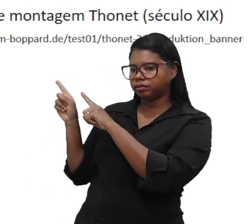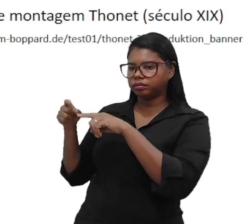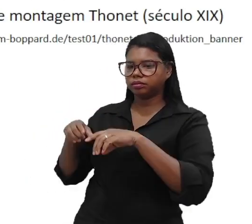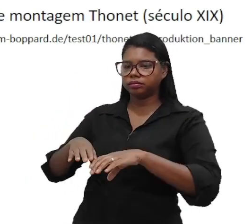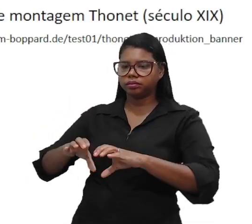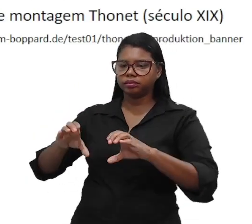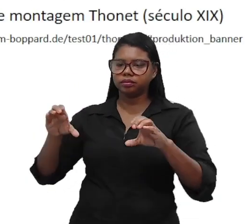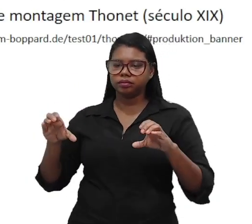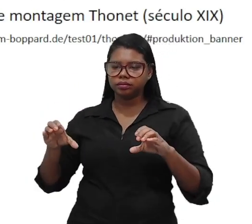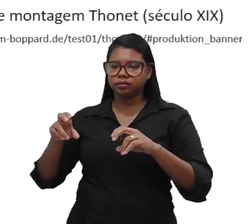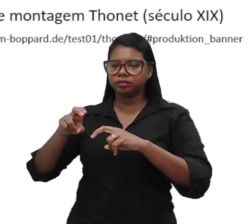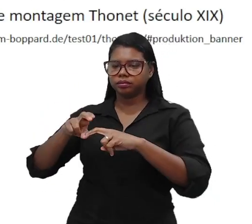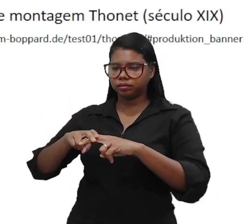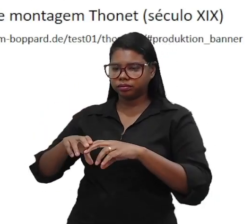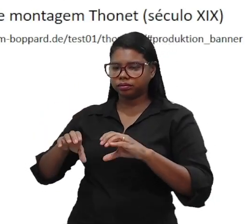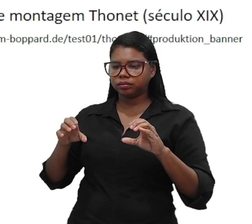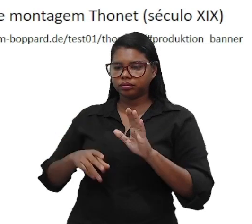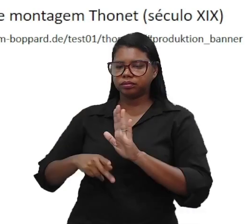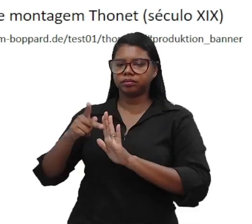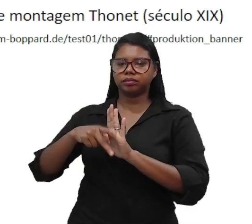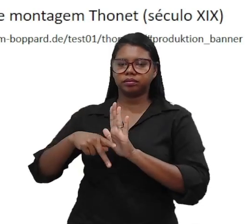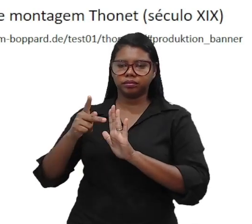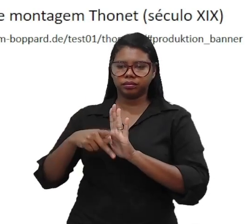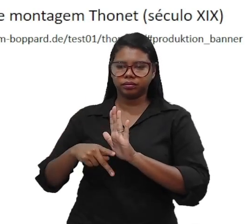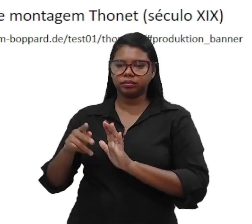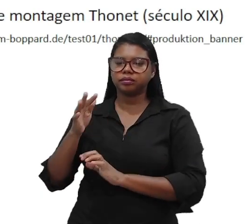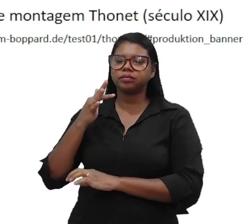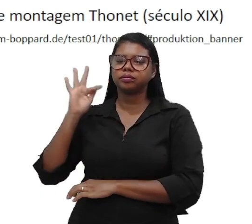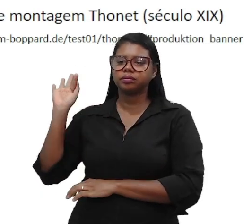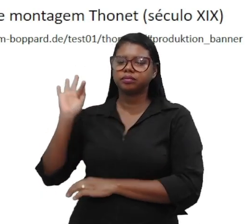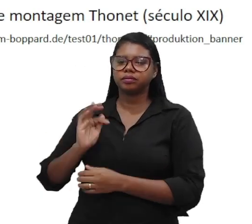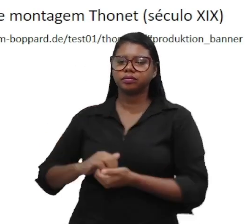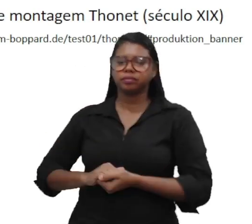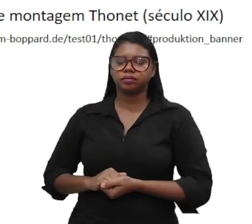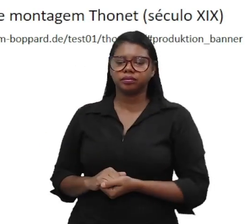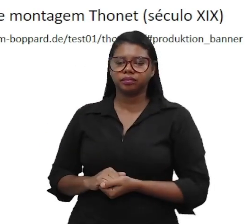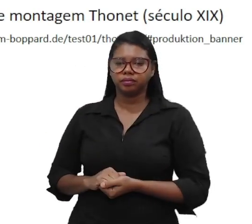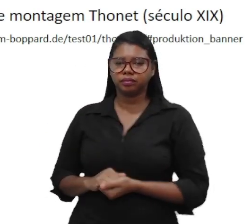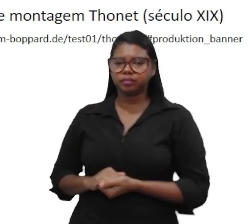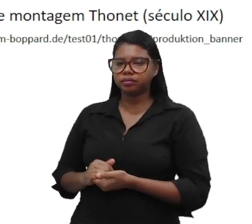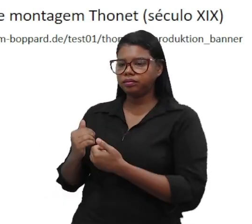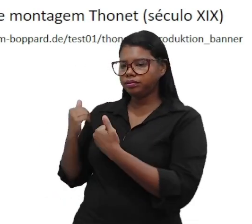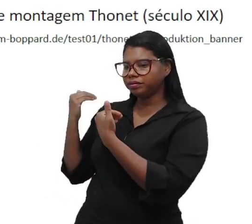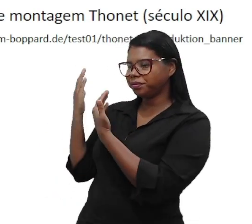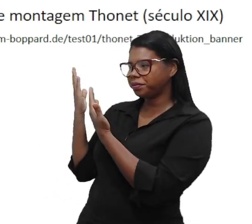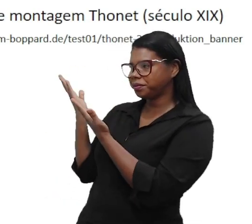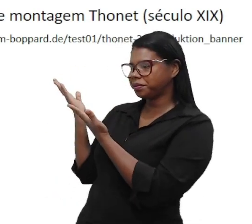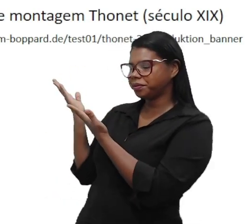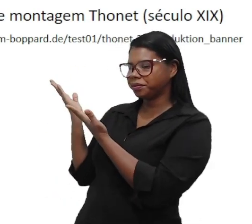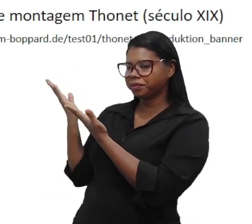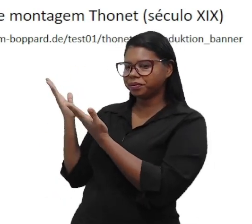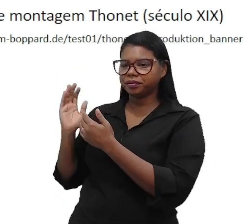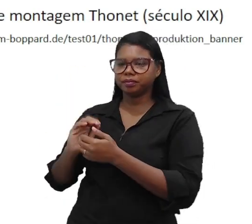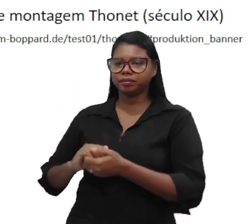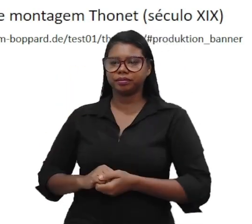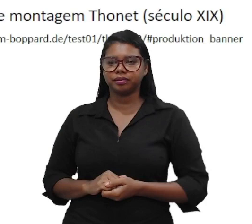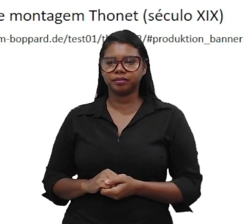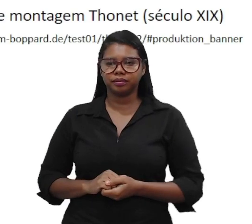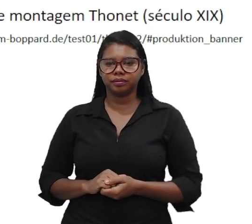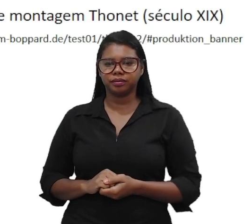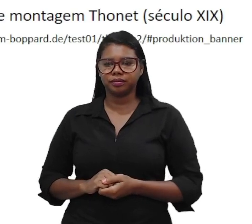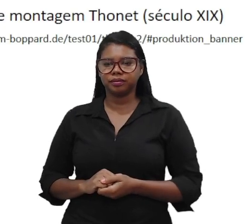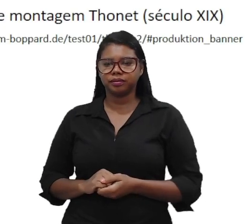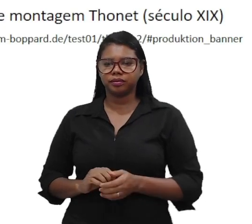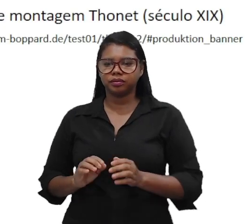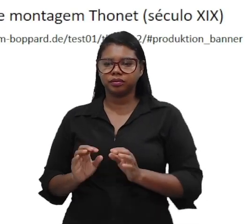poltrona, já é um projeto francês, e ali no lado direito a gente tem uma linha de